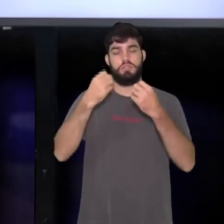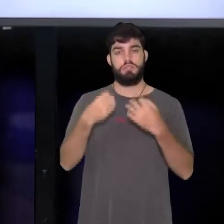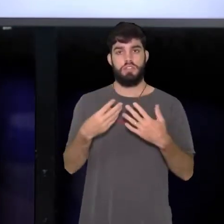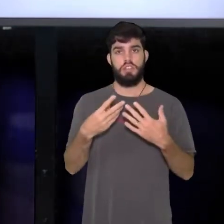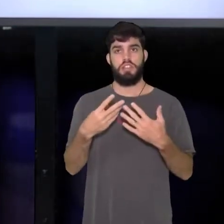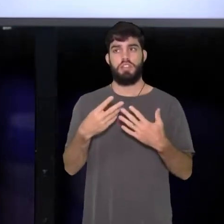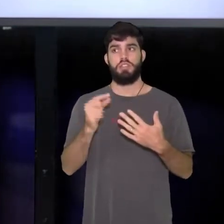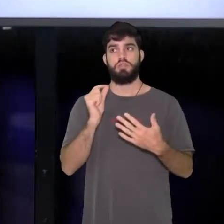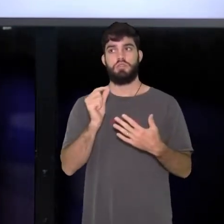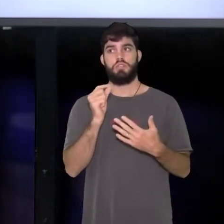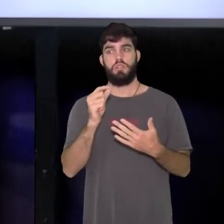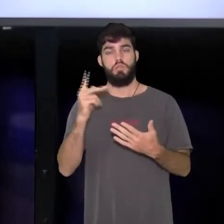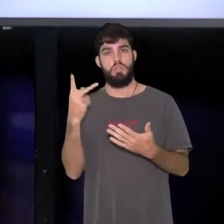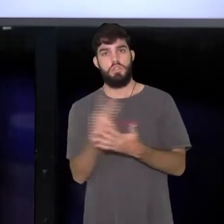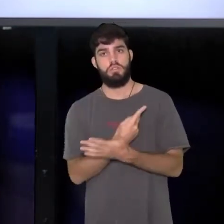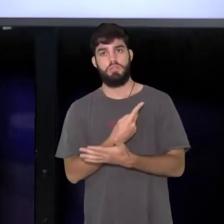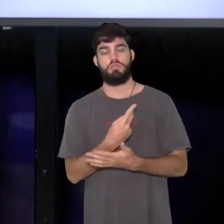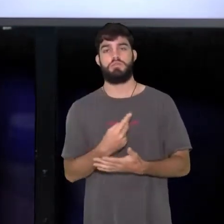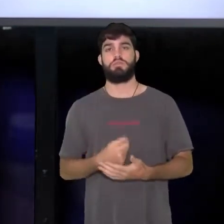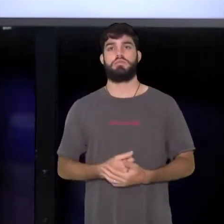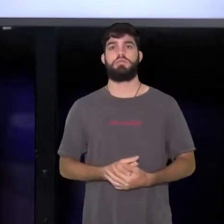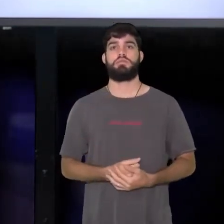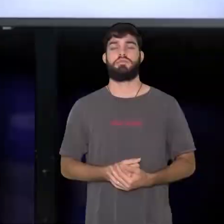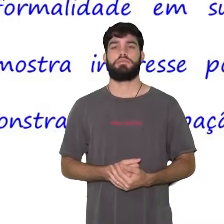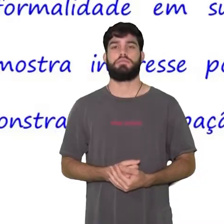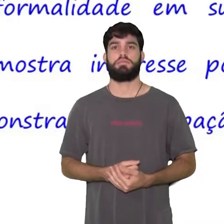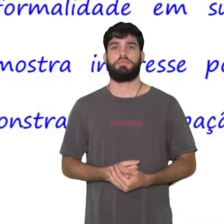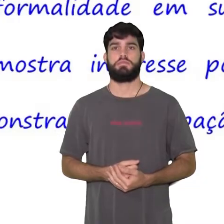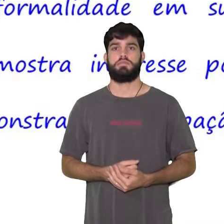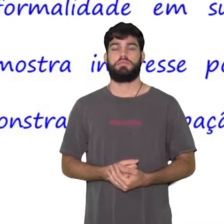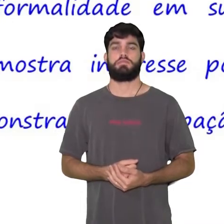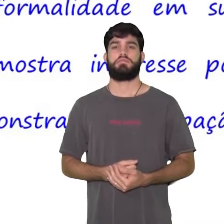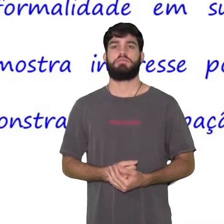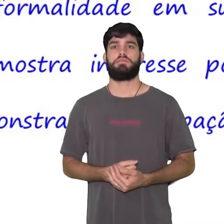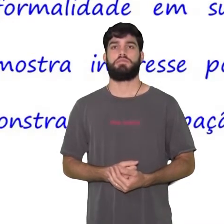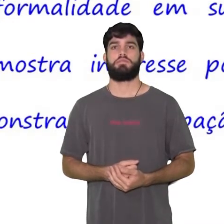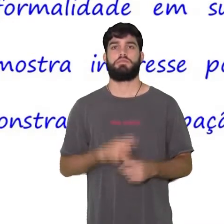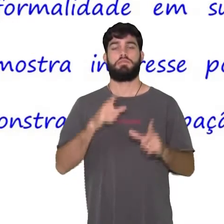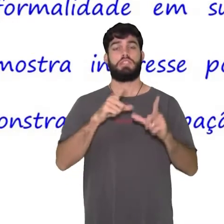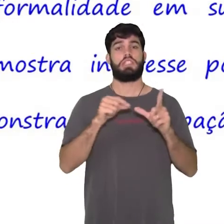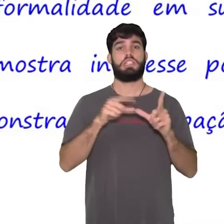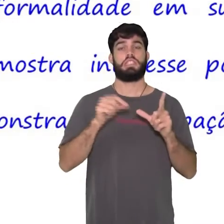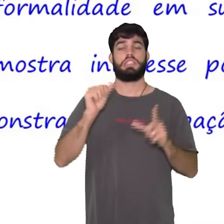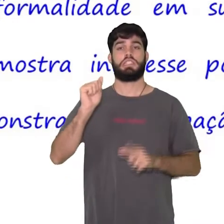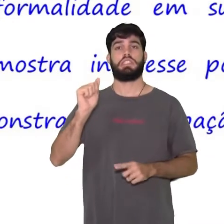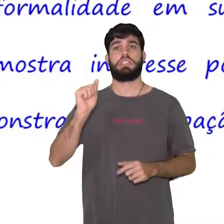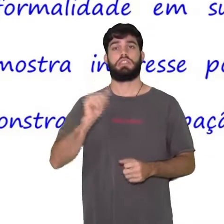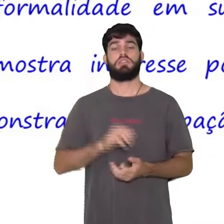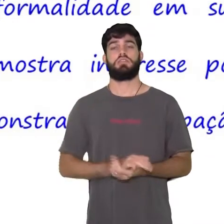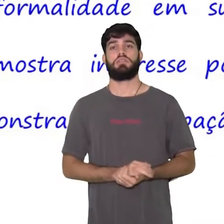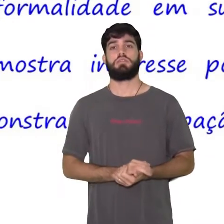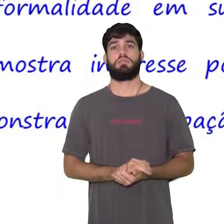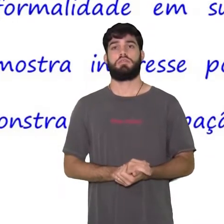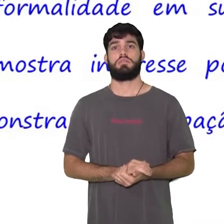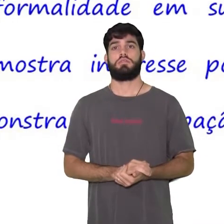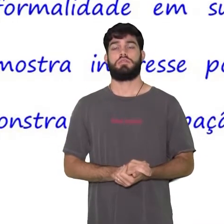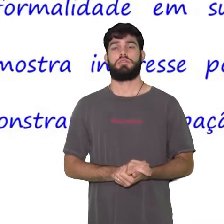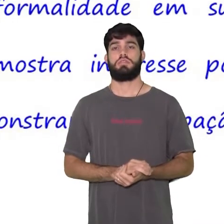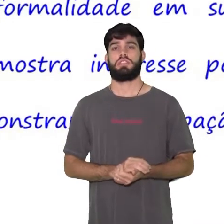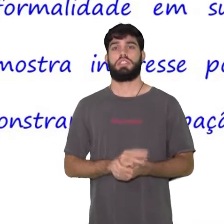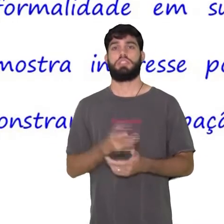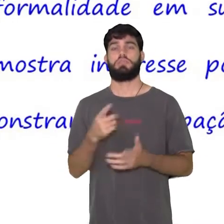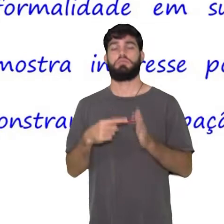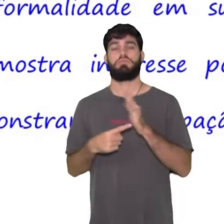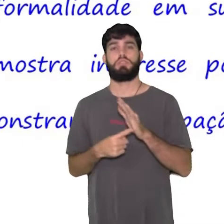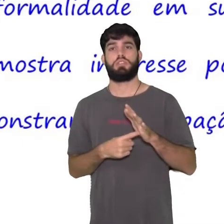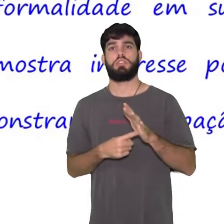erro, tá? O que é inadequado acerca da interpretação. Na letra A eu tenho o seguinte, as onomatopeias do candidato indicam